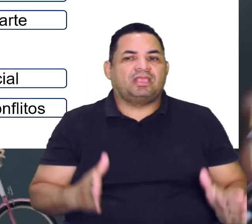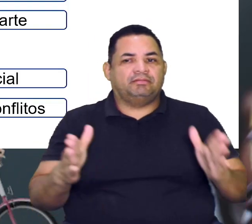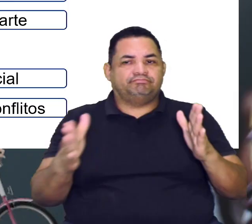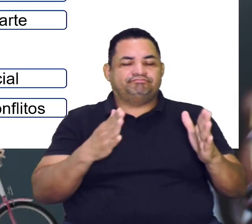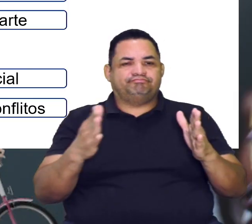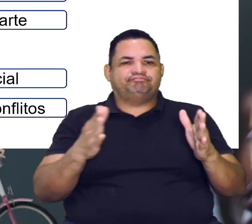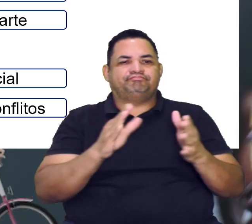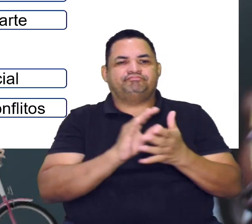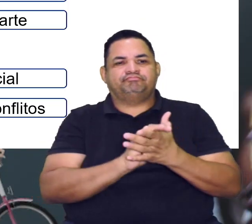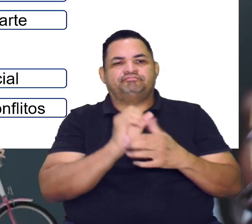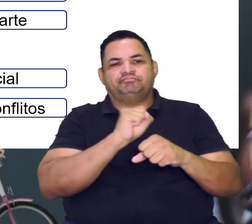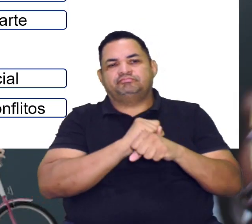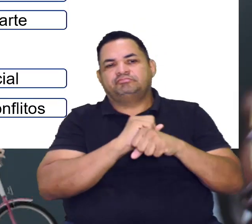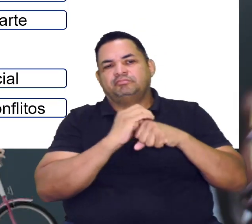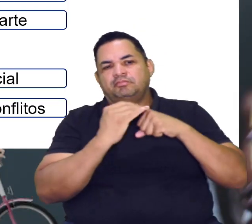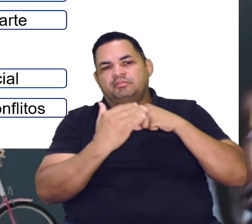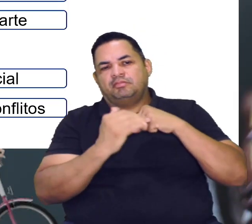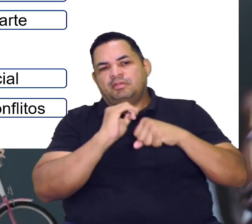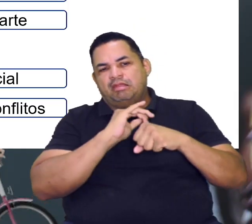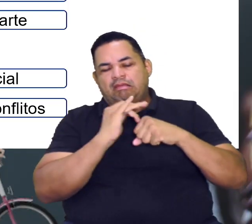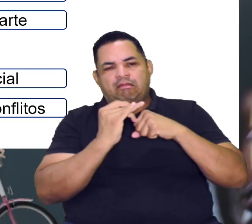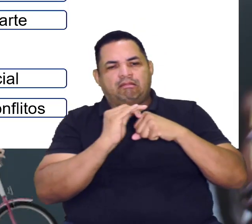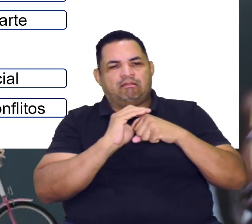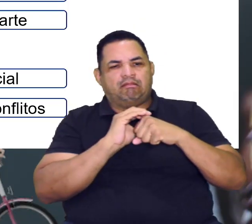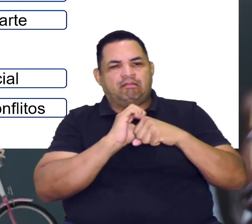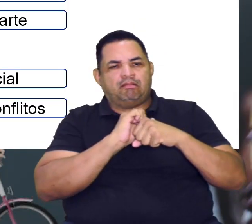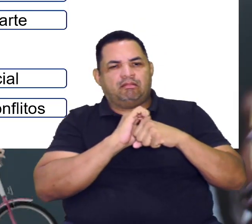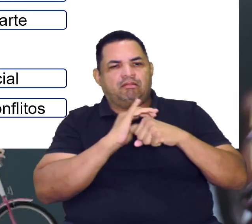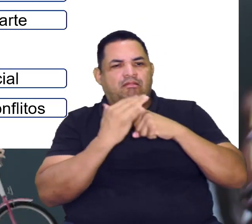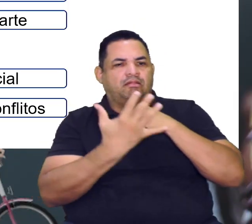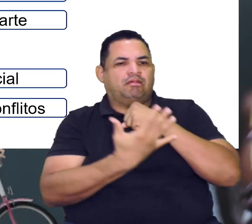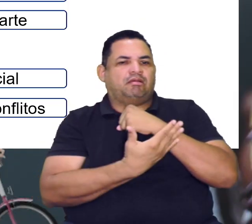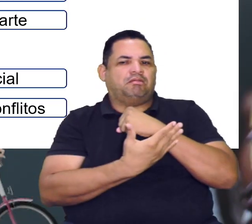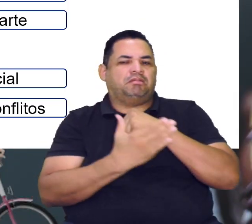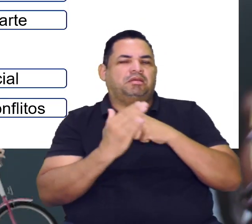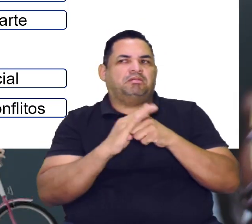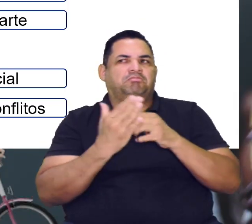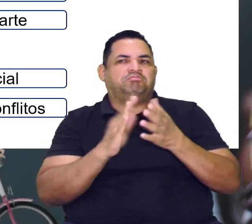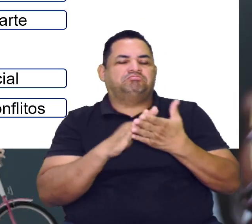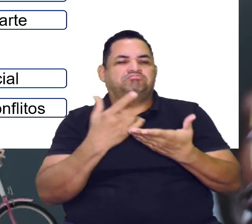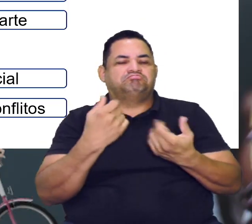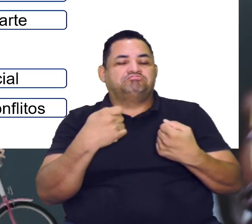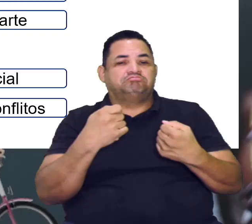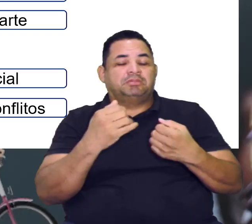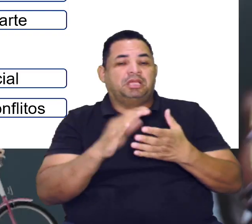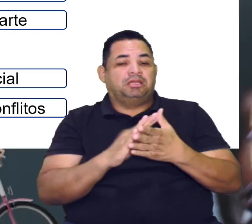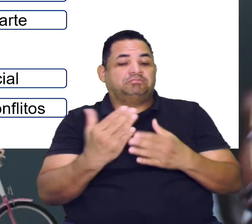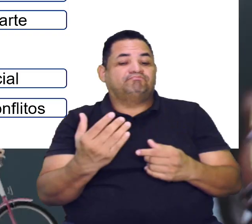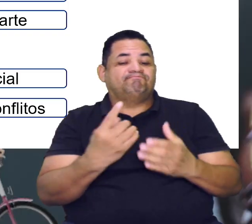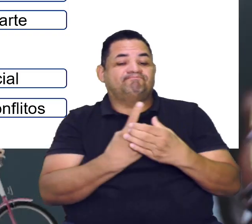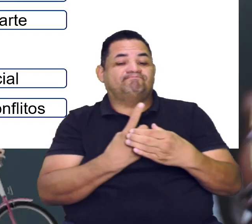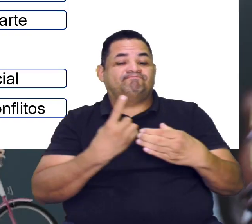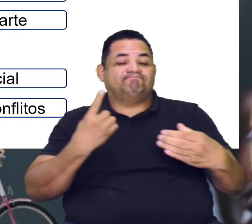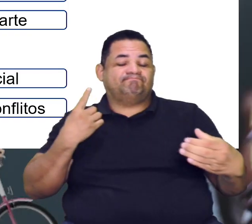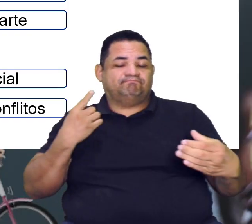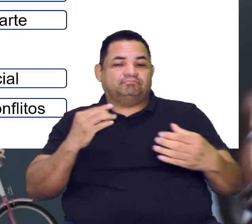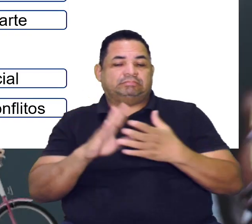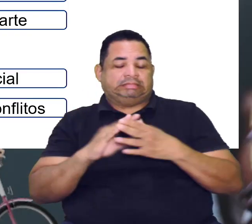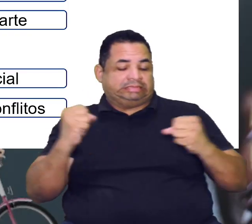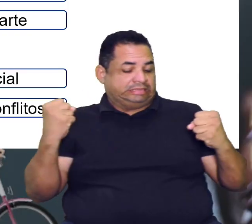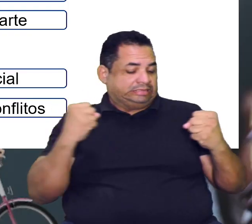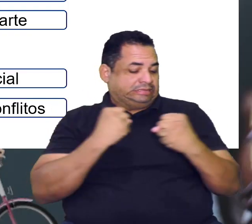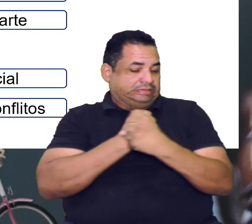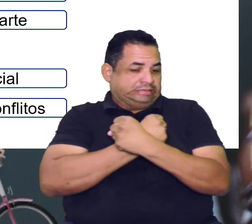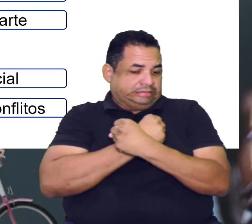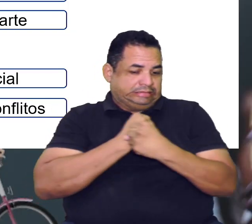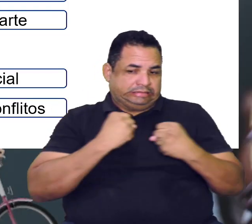de pandemia, a gente meio que foi obrigado, né, a se isolar e isso causou um estresse muito grande na maioria